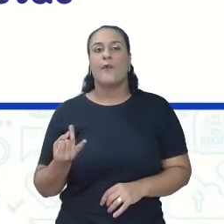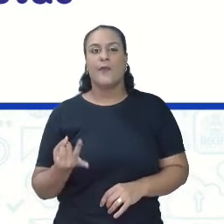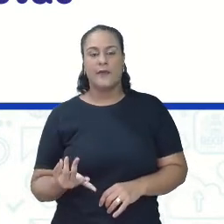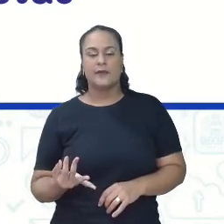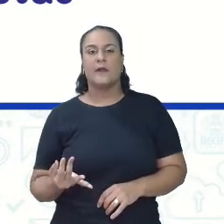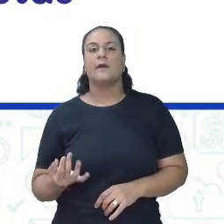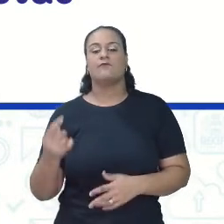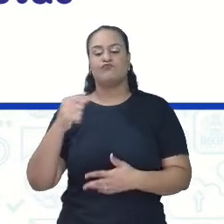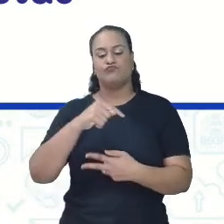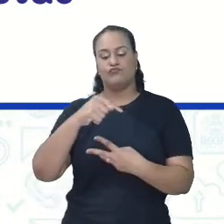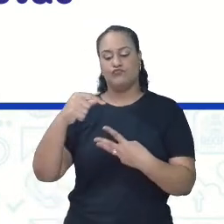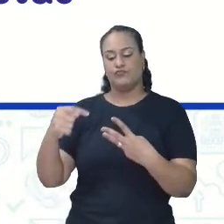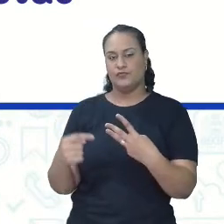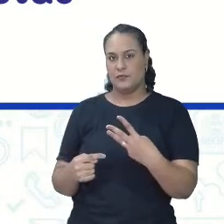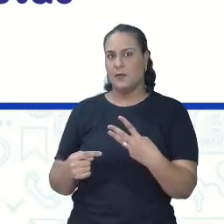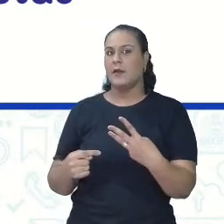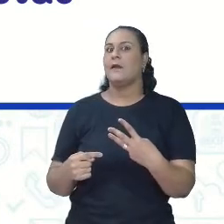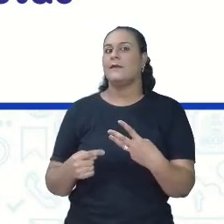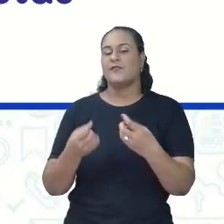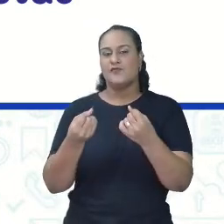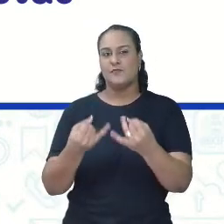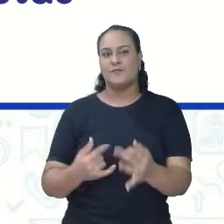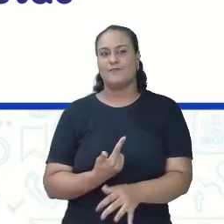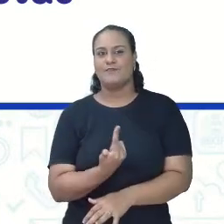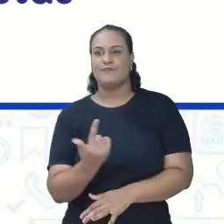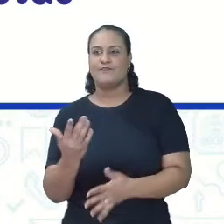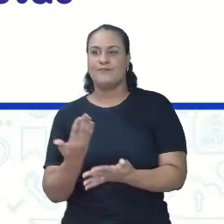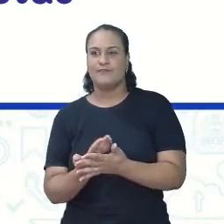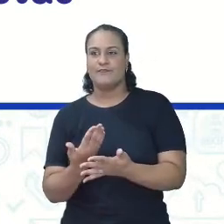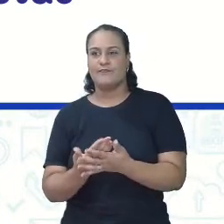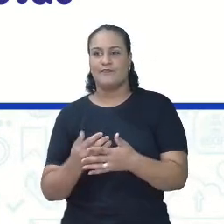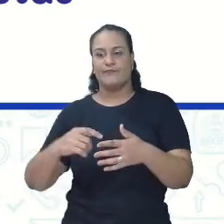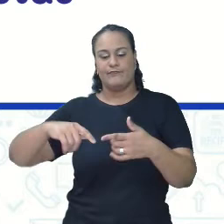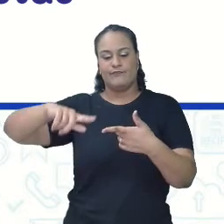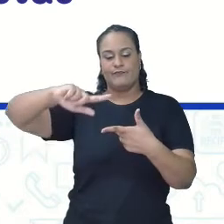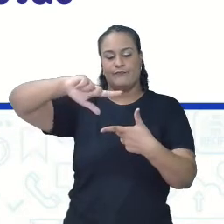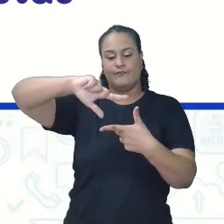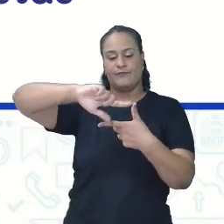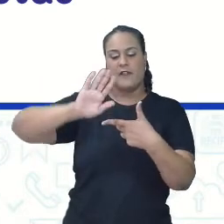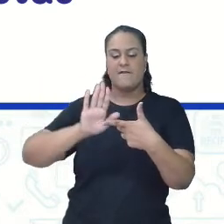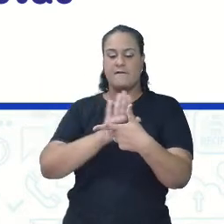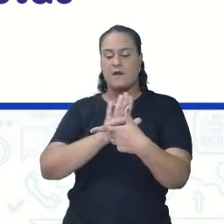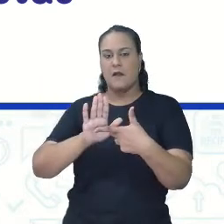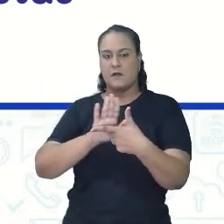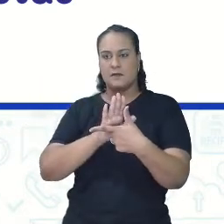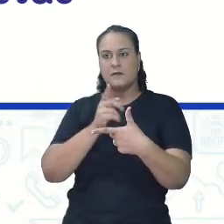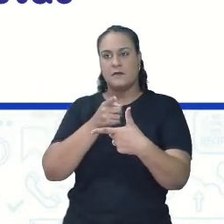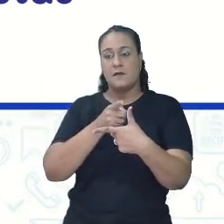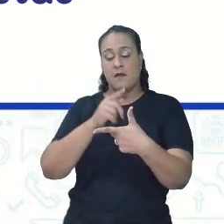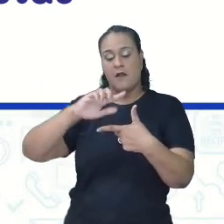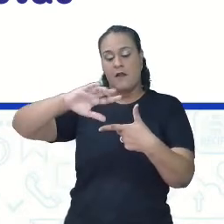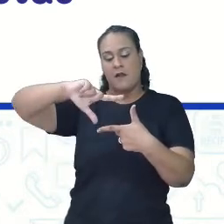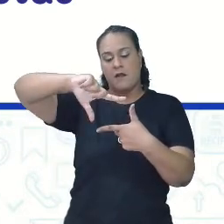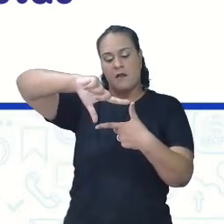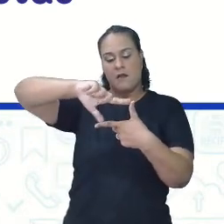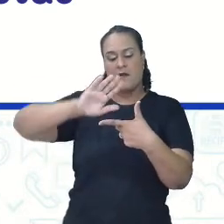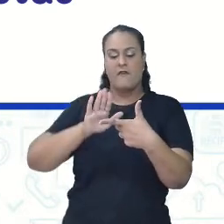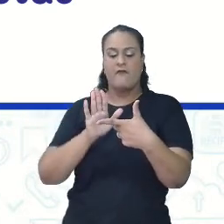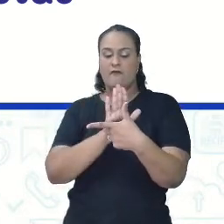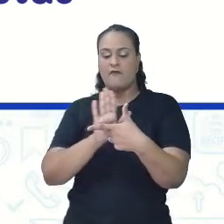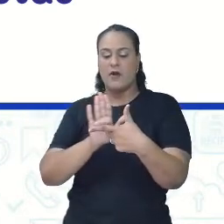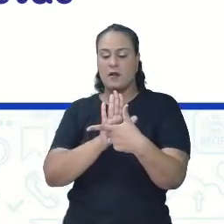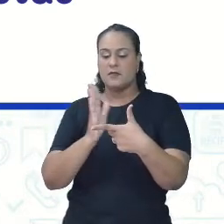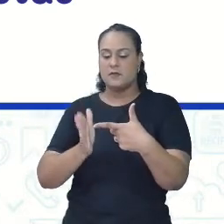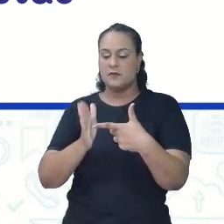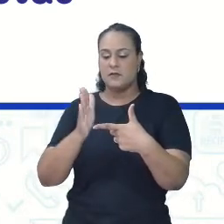3 elementos que a gente já mencionou em outras aulas, ó. Faces, vértices e arestas, né? As faces são cada um